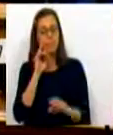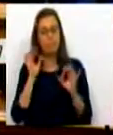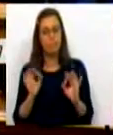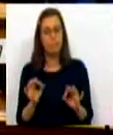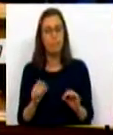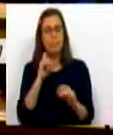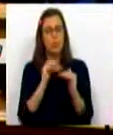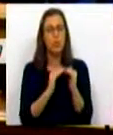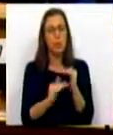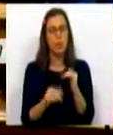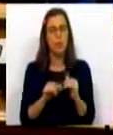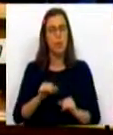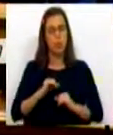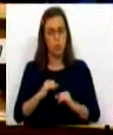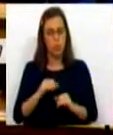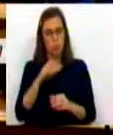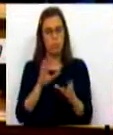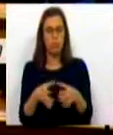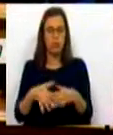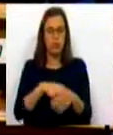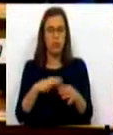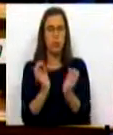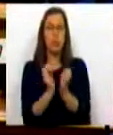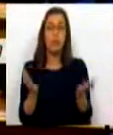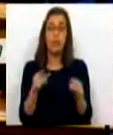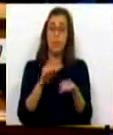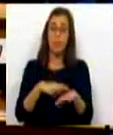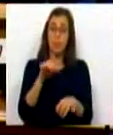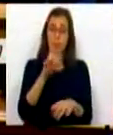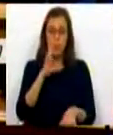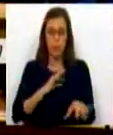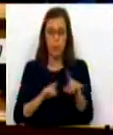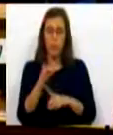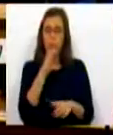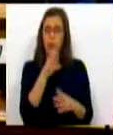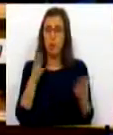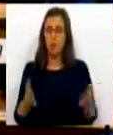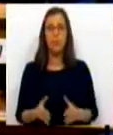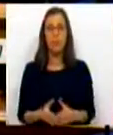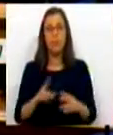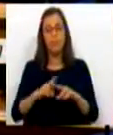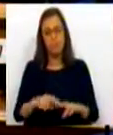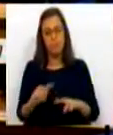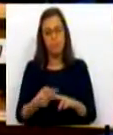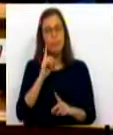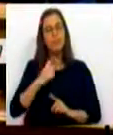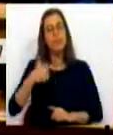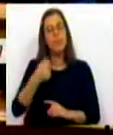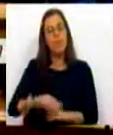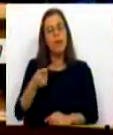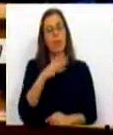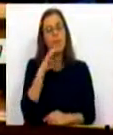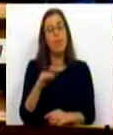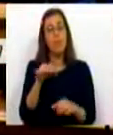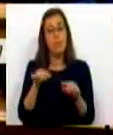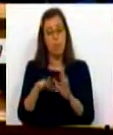e sustentabilidade do nosso Estado Social. É por isso, senhoras e senhores deputados, que o reforço substancial do abono de